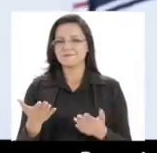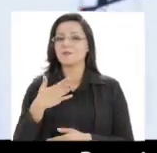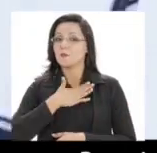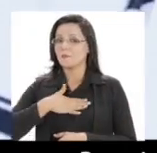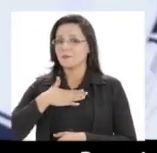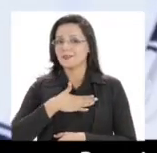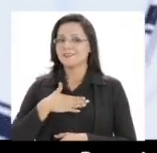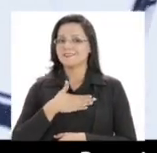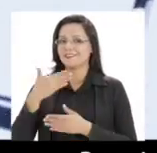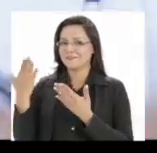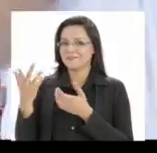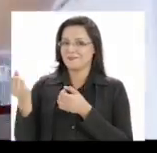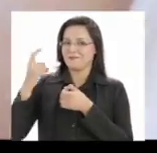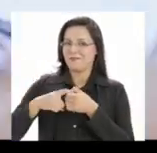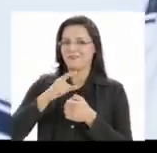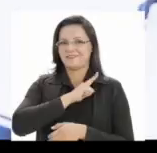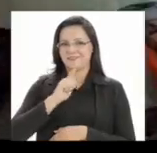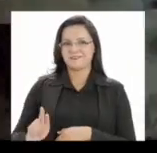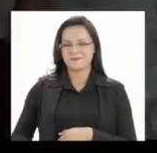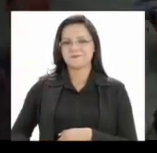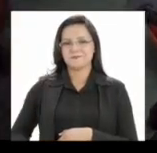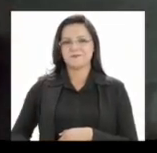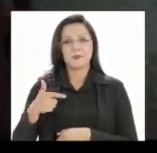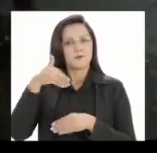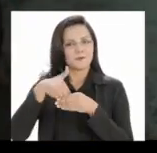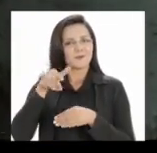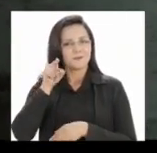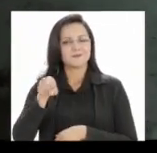Também é uma honra você votar o governo de novo, viu? Opa, a honra é minha.